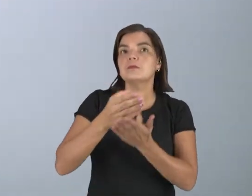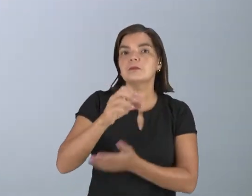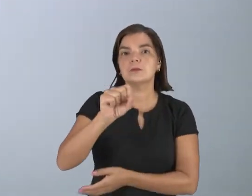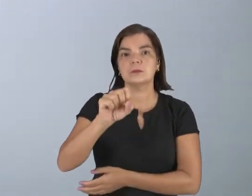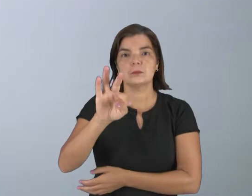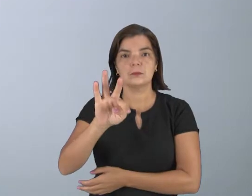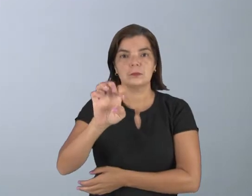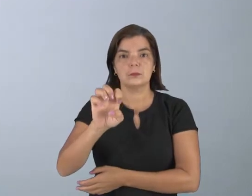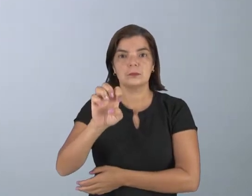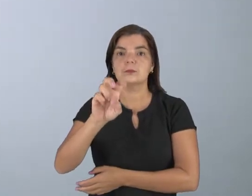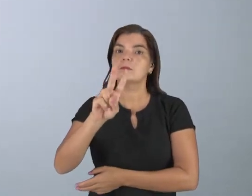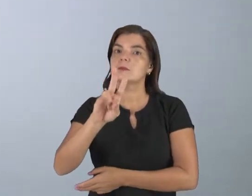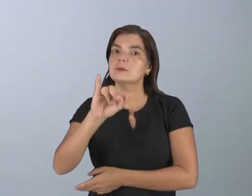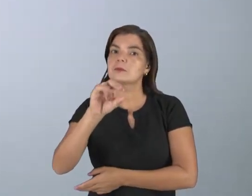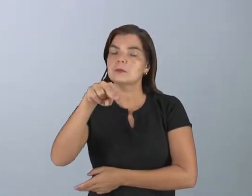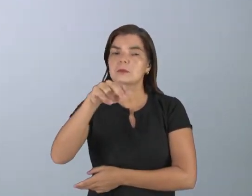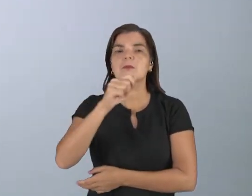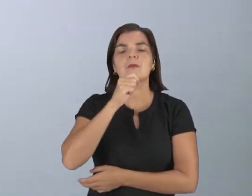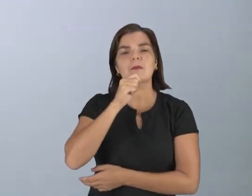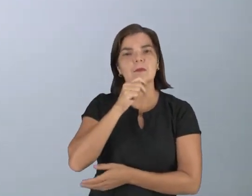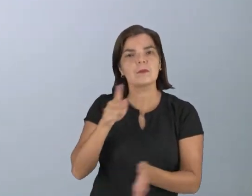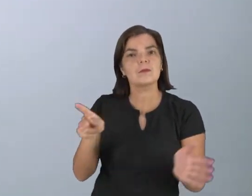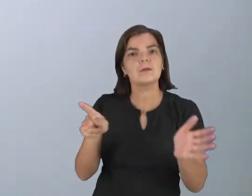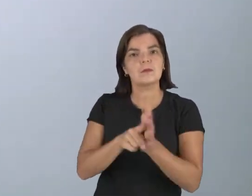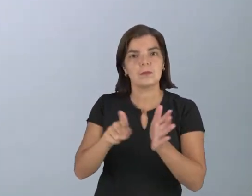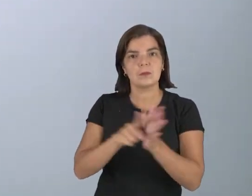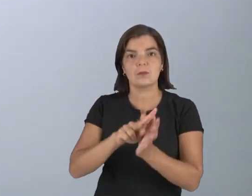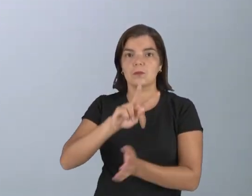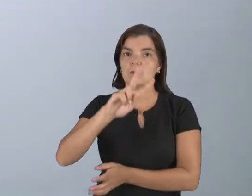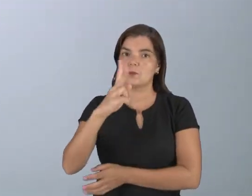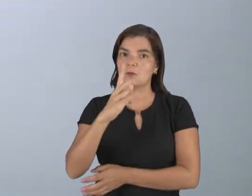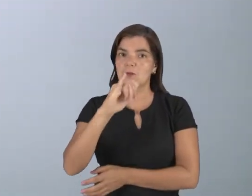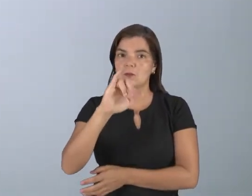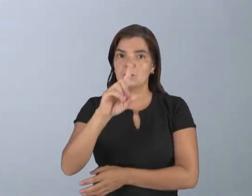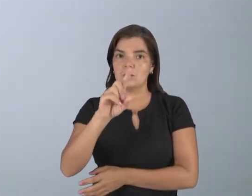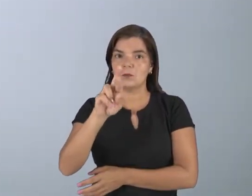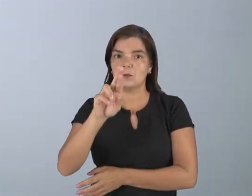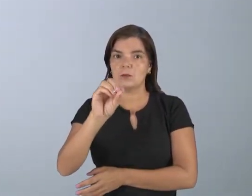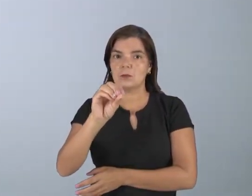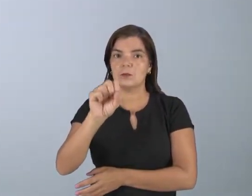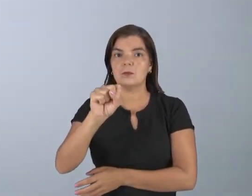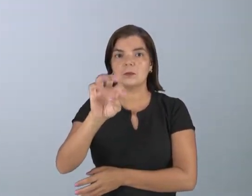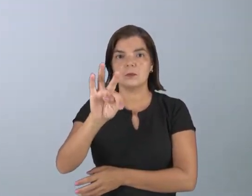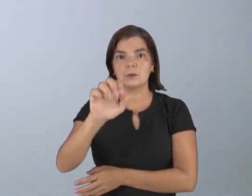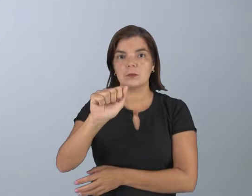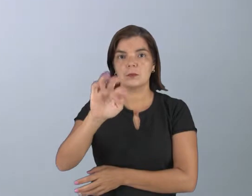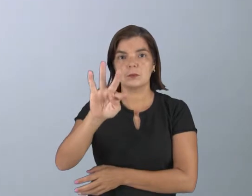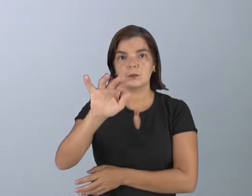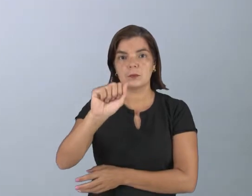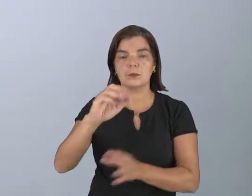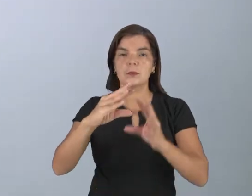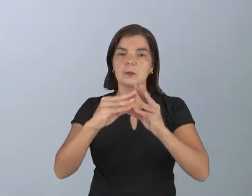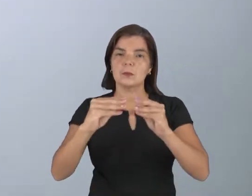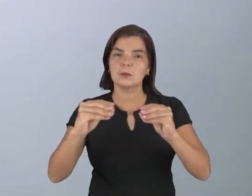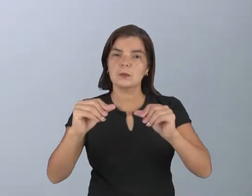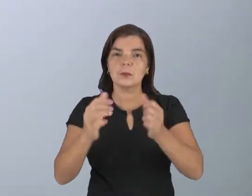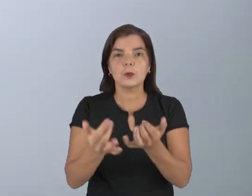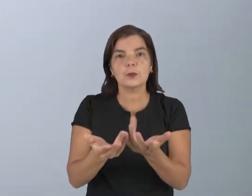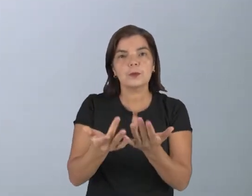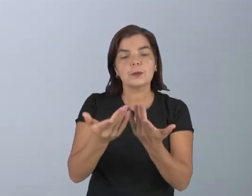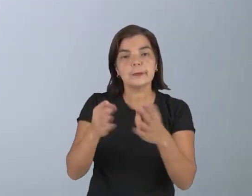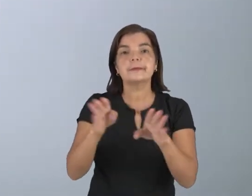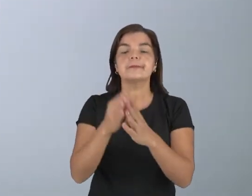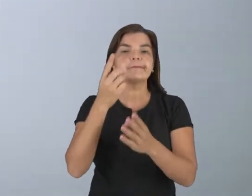estudo ainda faz parte da hidrostática, né, do estudo dos líquidos. Então a gente vai fazer uma análise